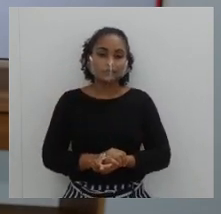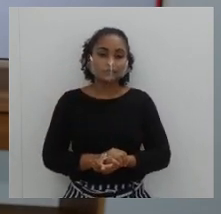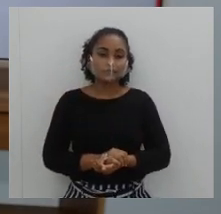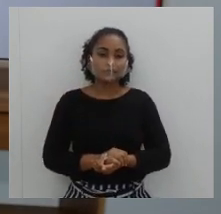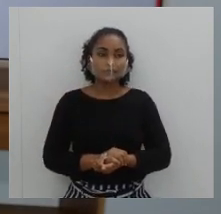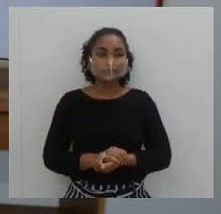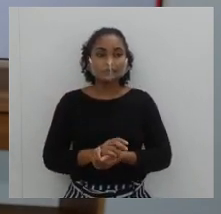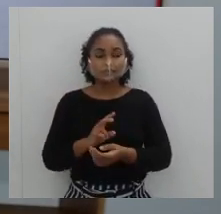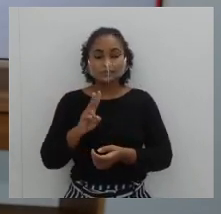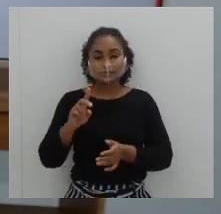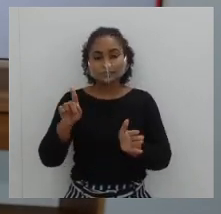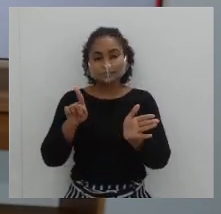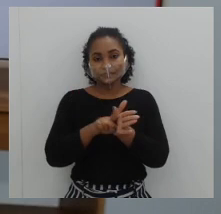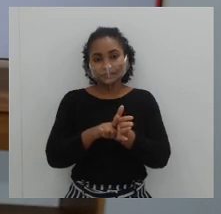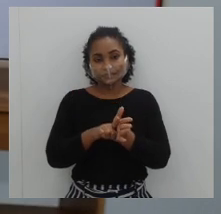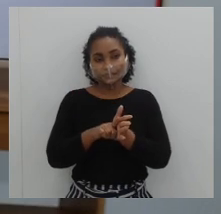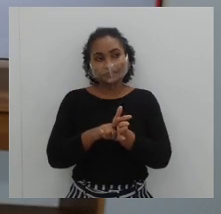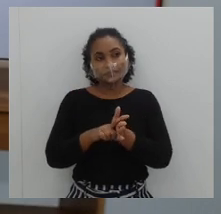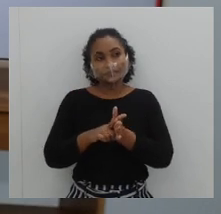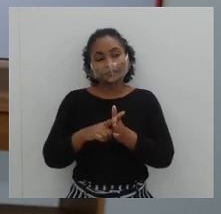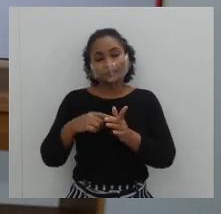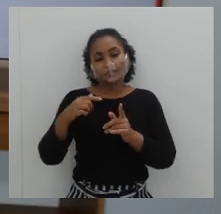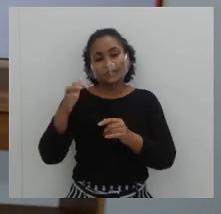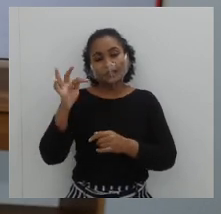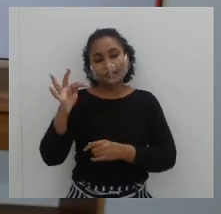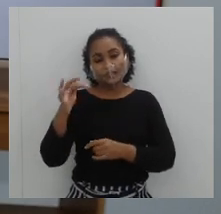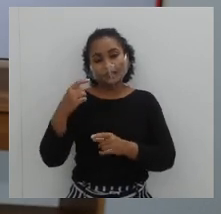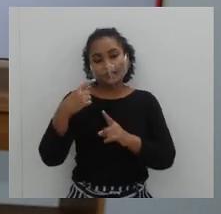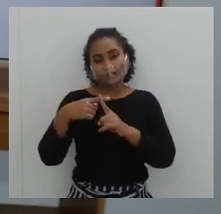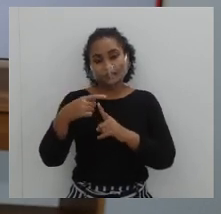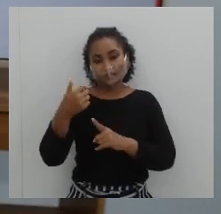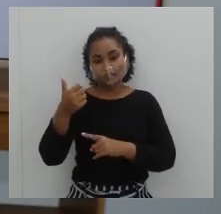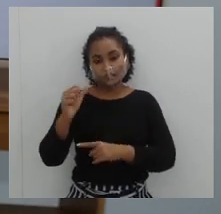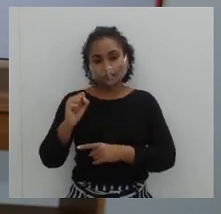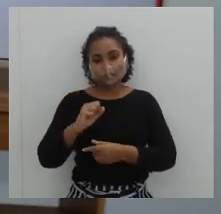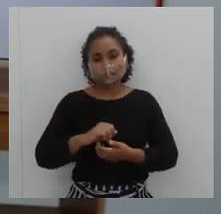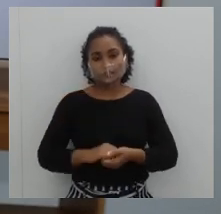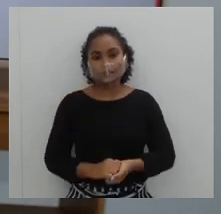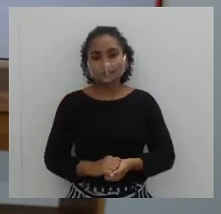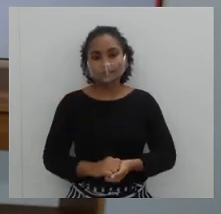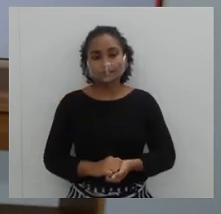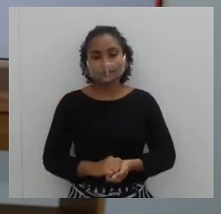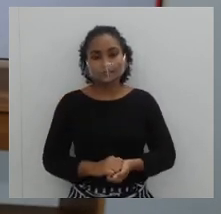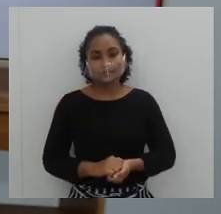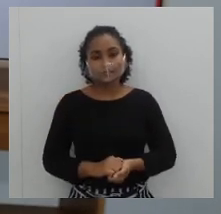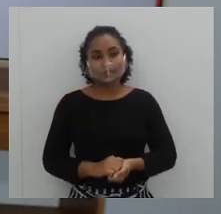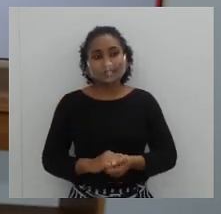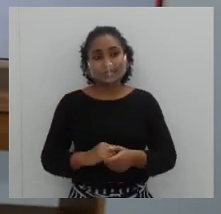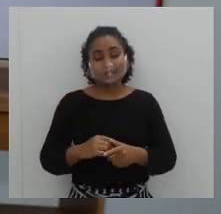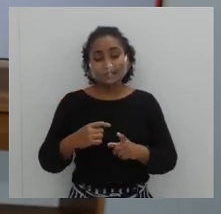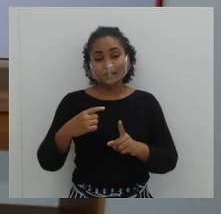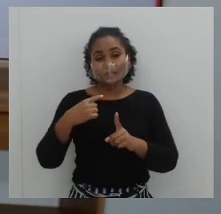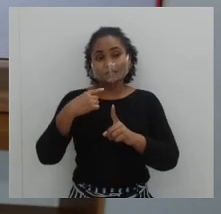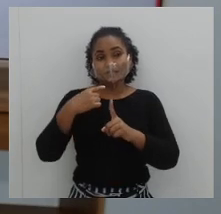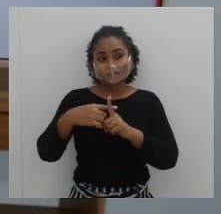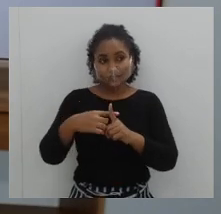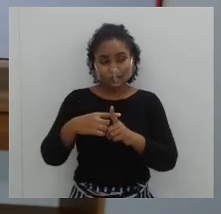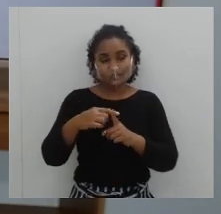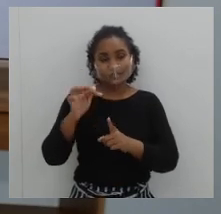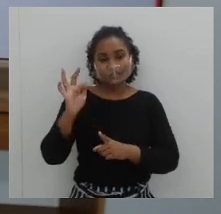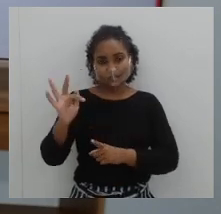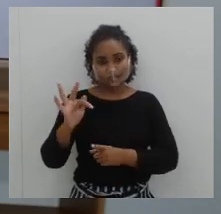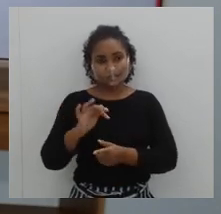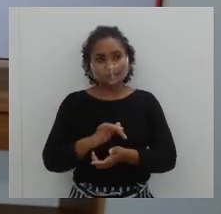Mais A é F mais 18. Vai ficar F mais 18. Mais F, continuando aqui a relação de